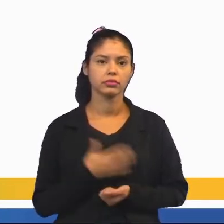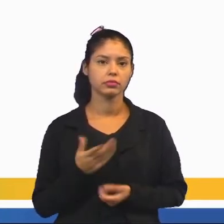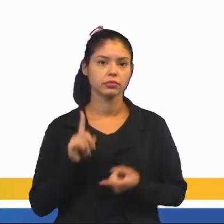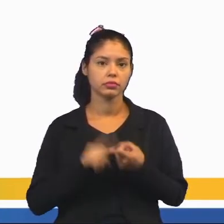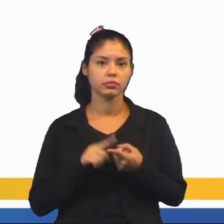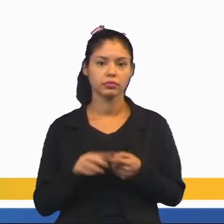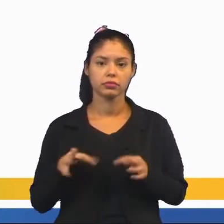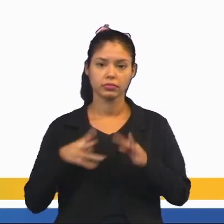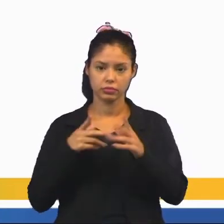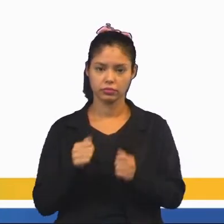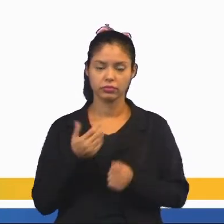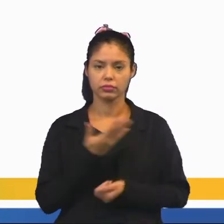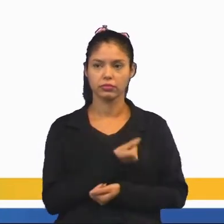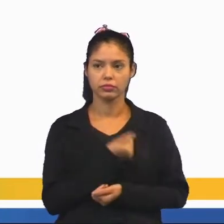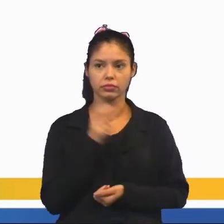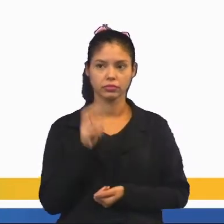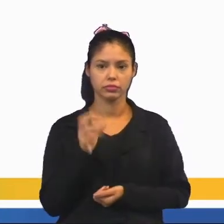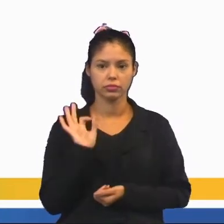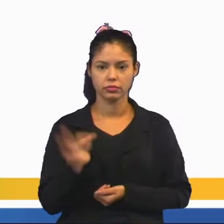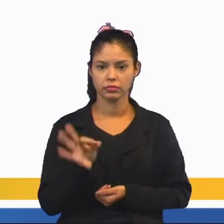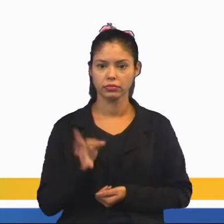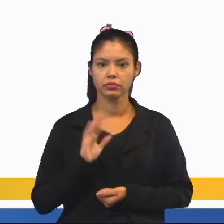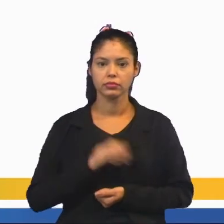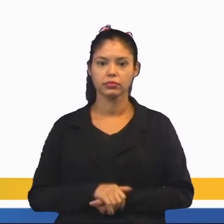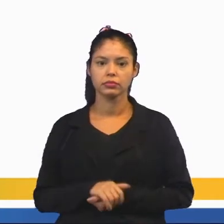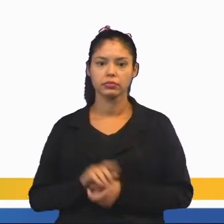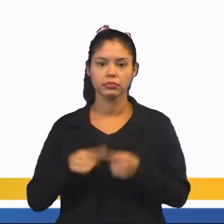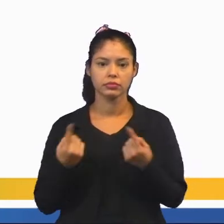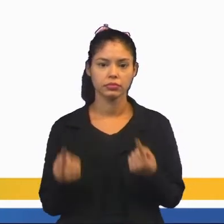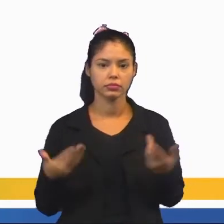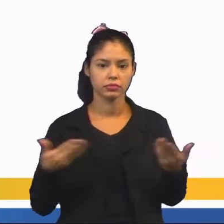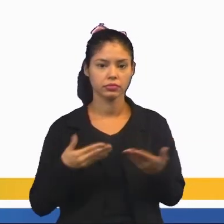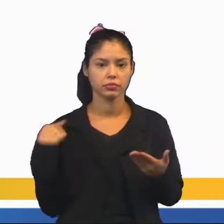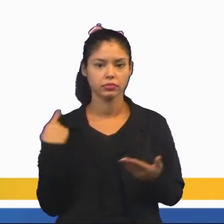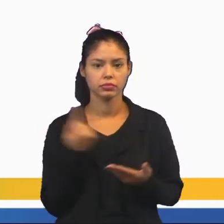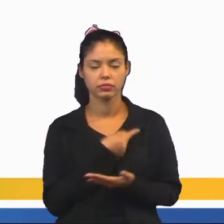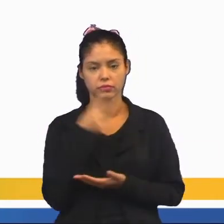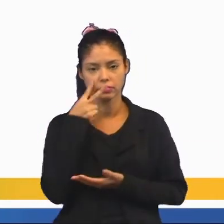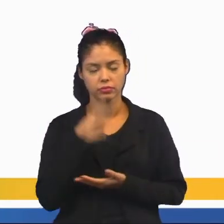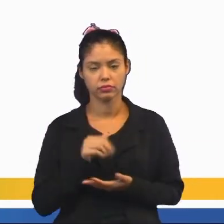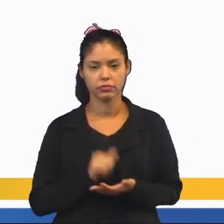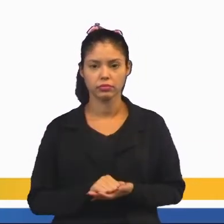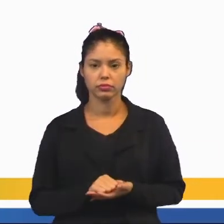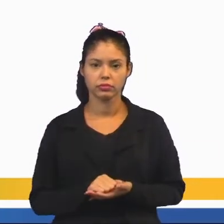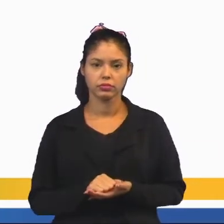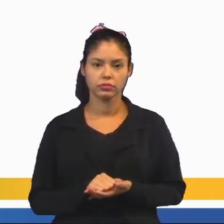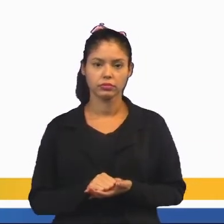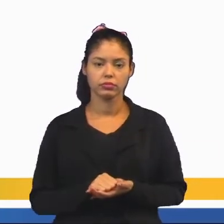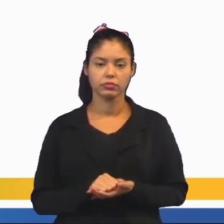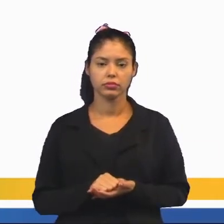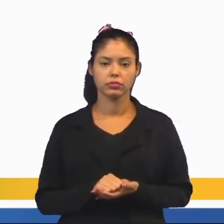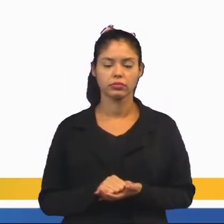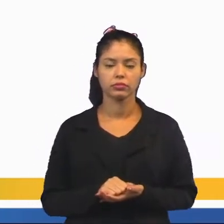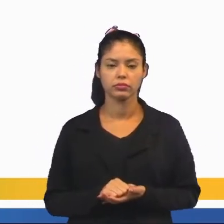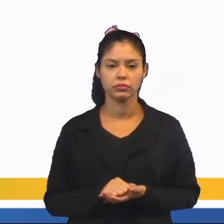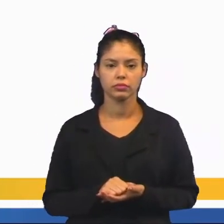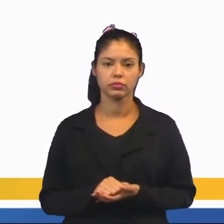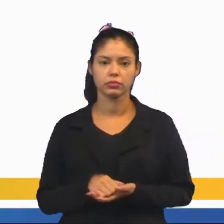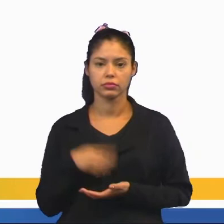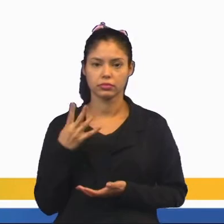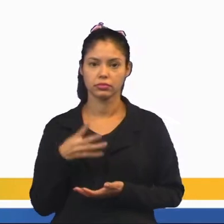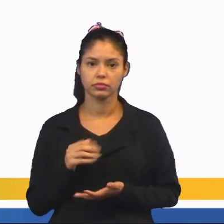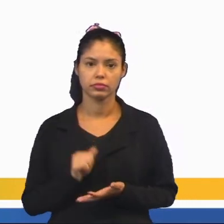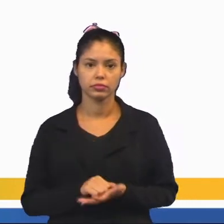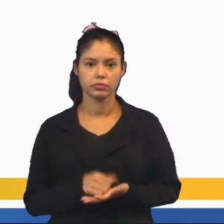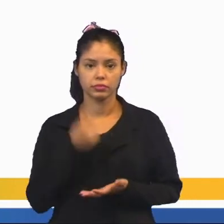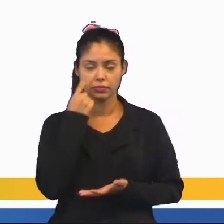354, porque todos estão com o número 5, certo? Mas agora vamos ver com a centena com o número